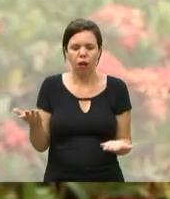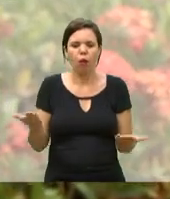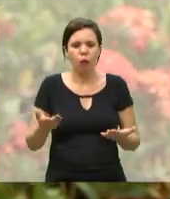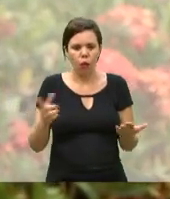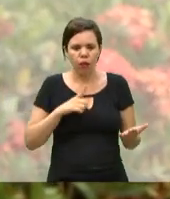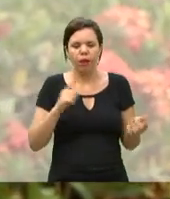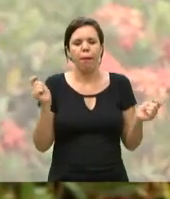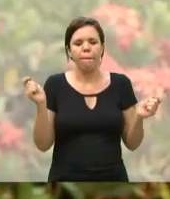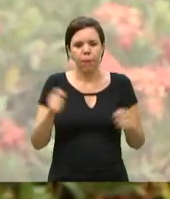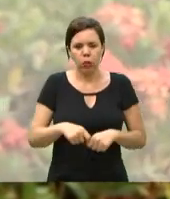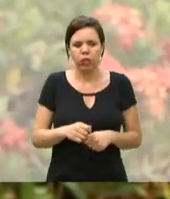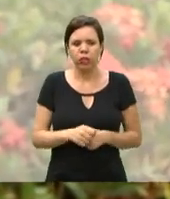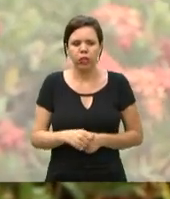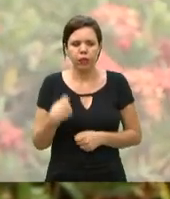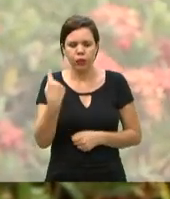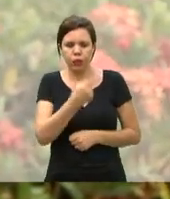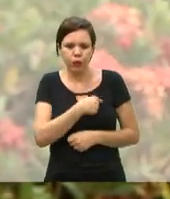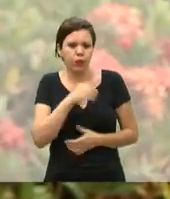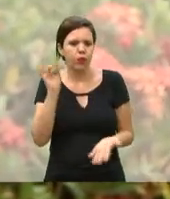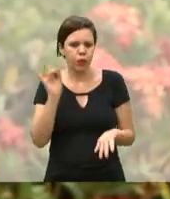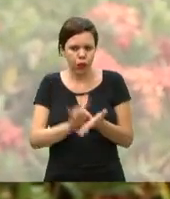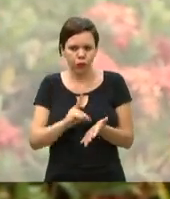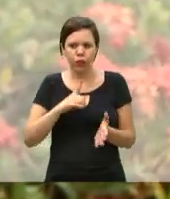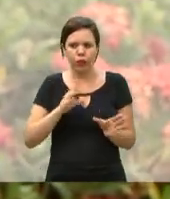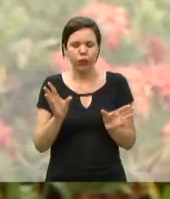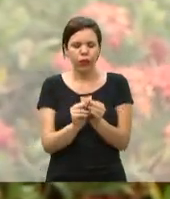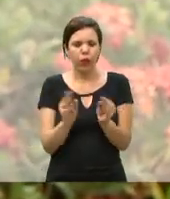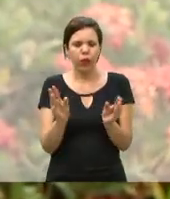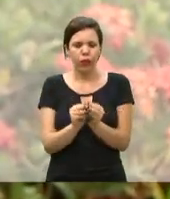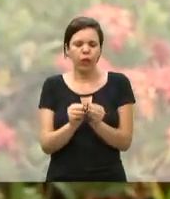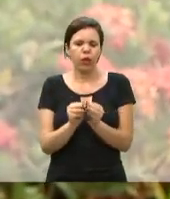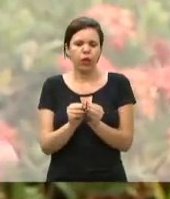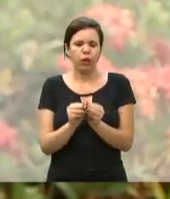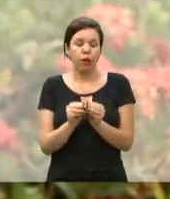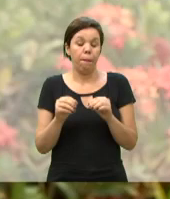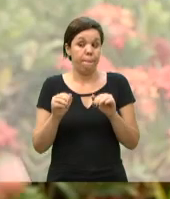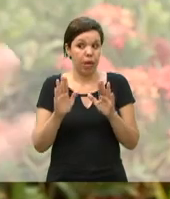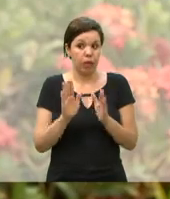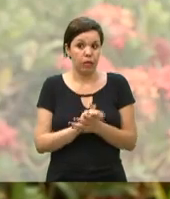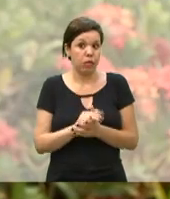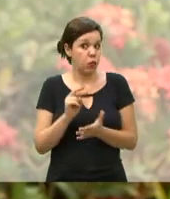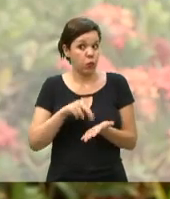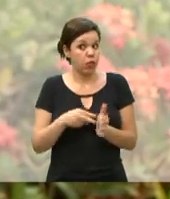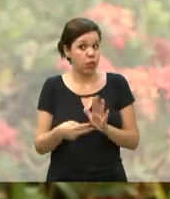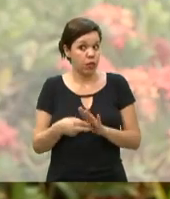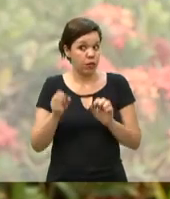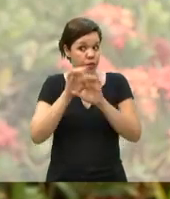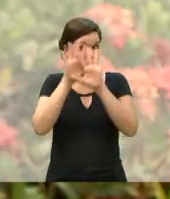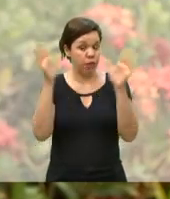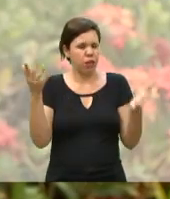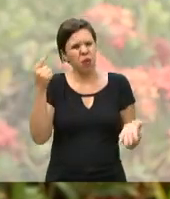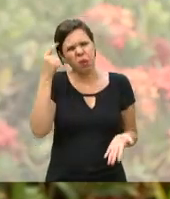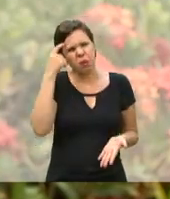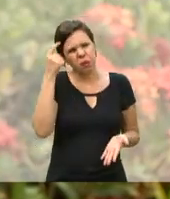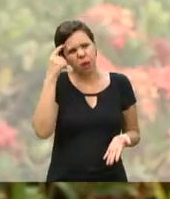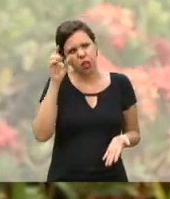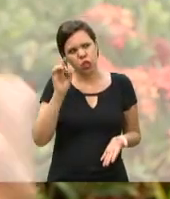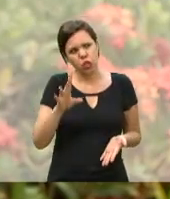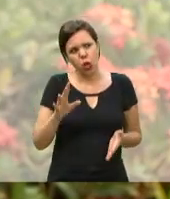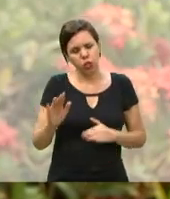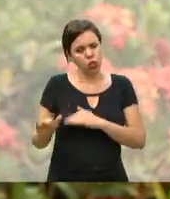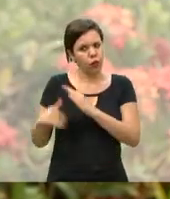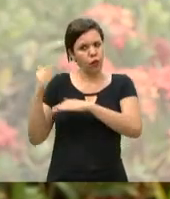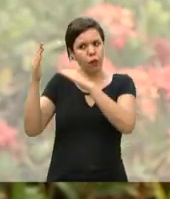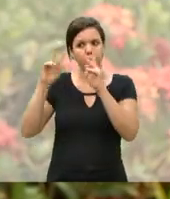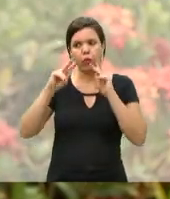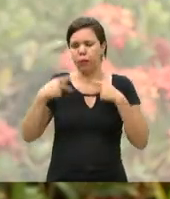sido possível a gente realmente definir um pouco mais. Eu não penso que é no